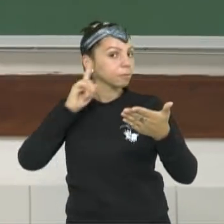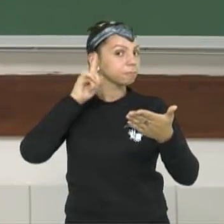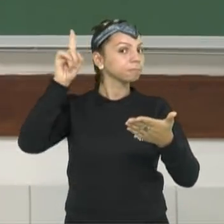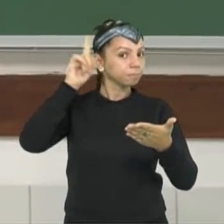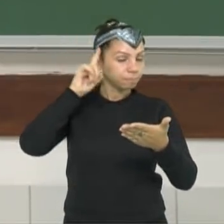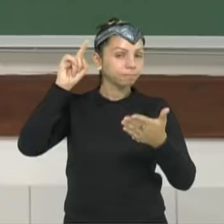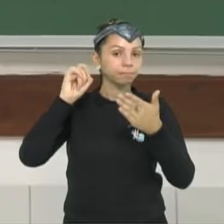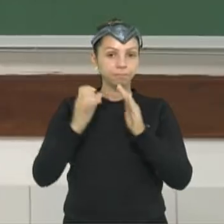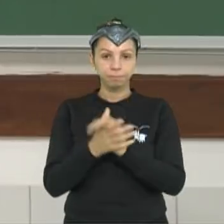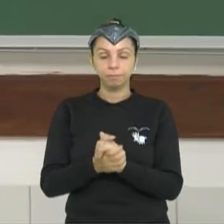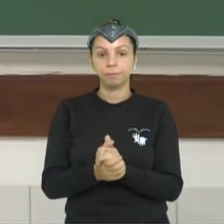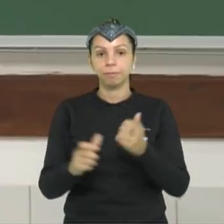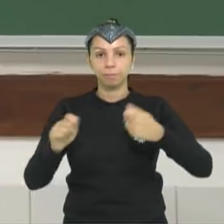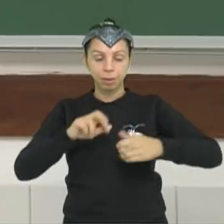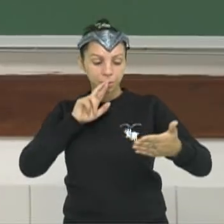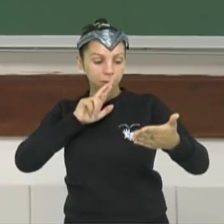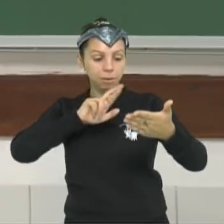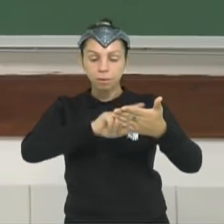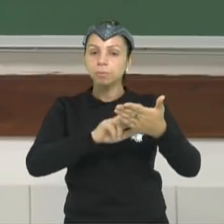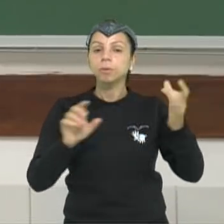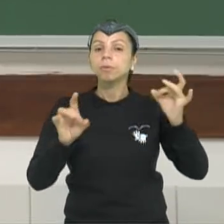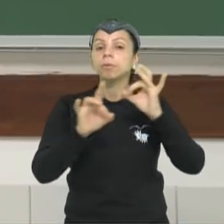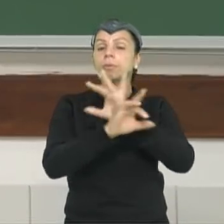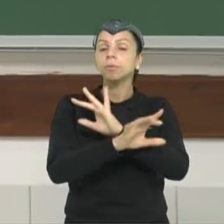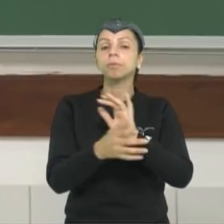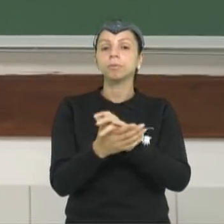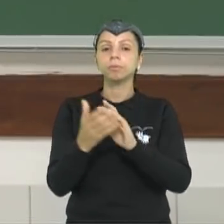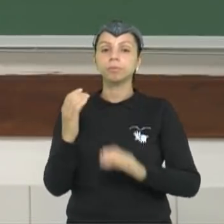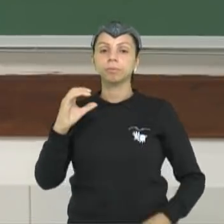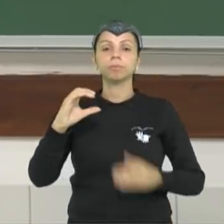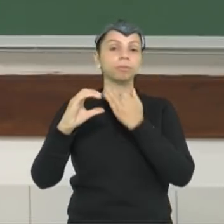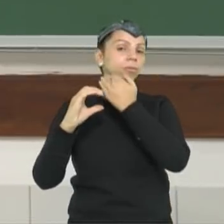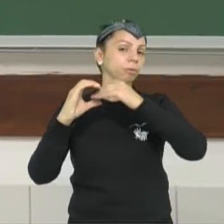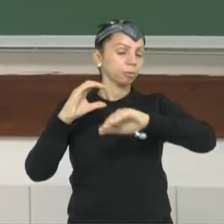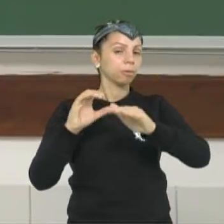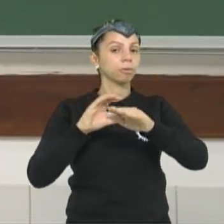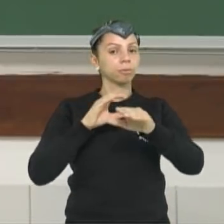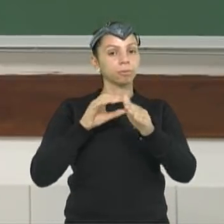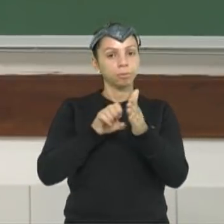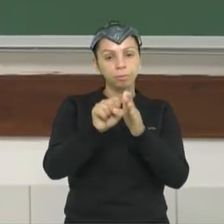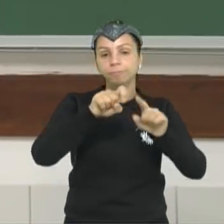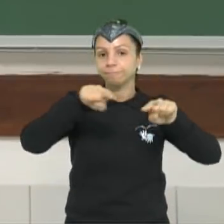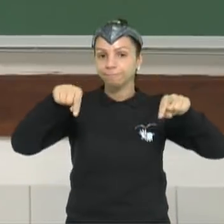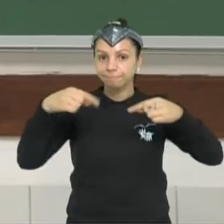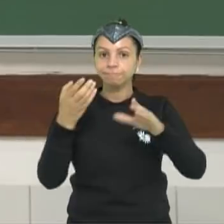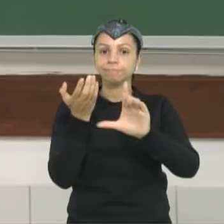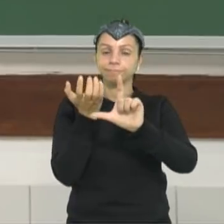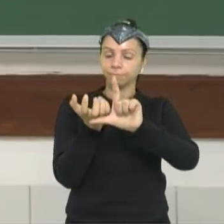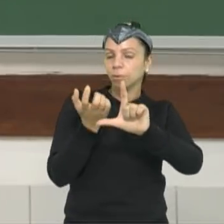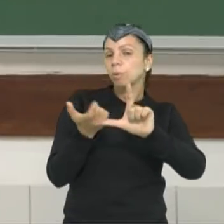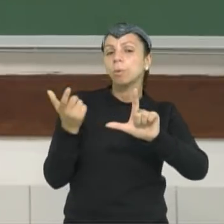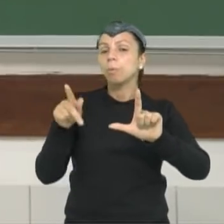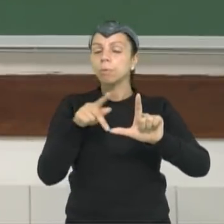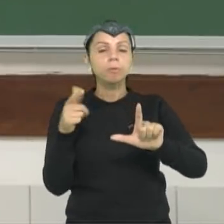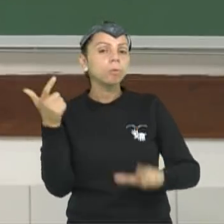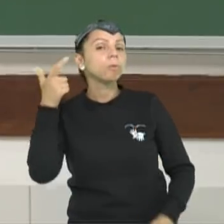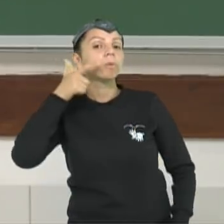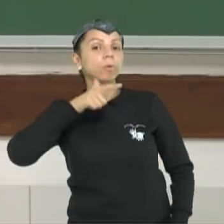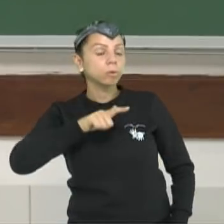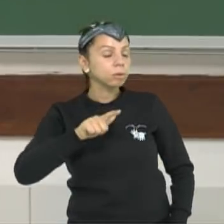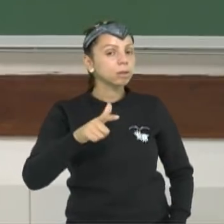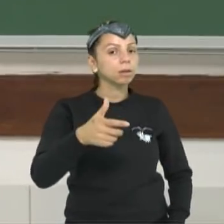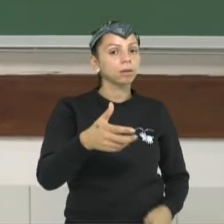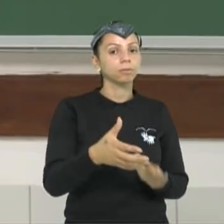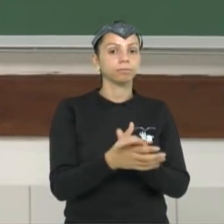aí, marcar ela como concluída, mandar lá no seu Classroom para que o seu professor consiga receber. E